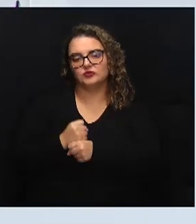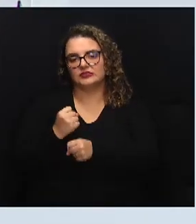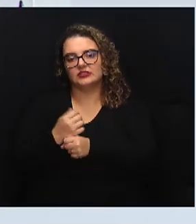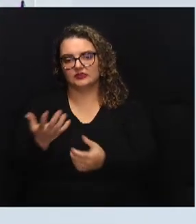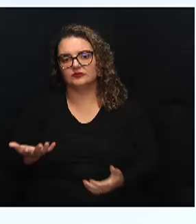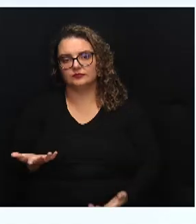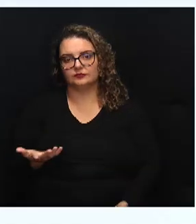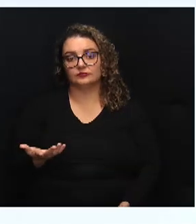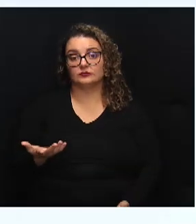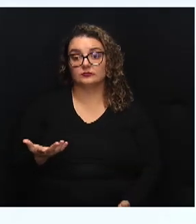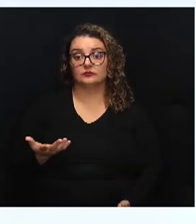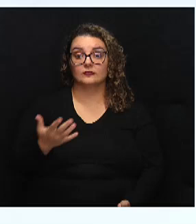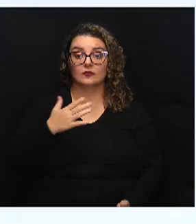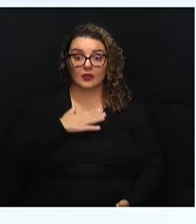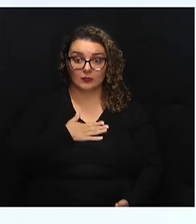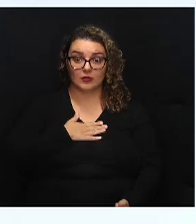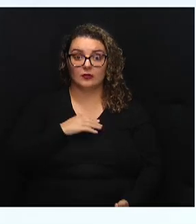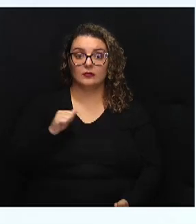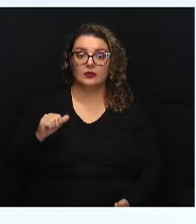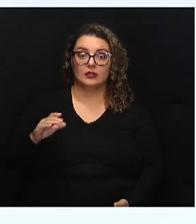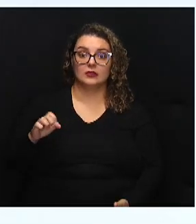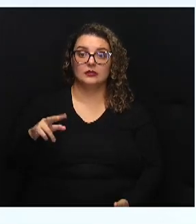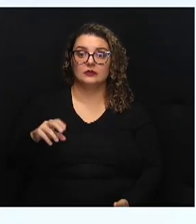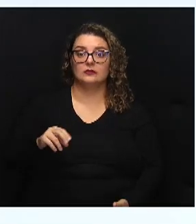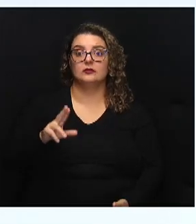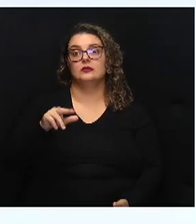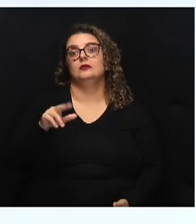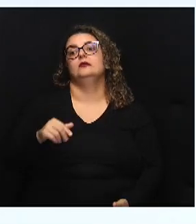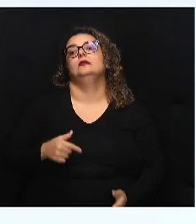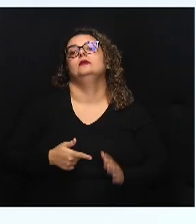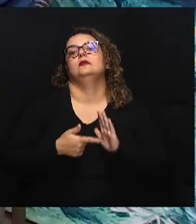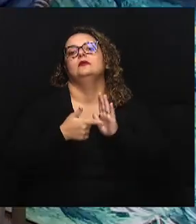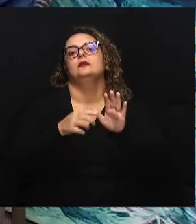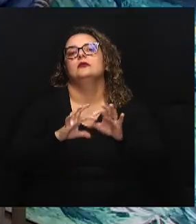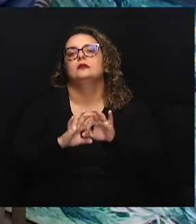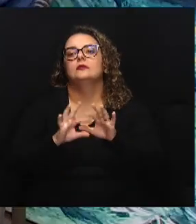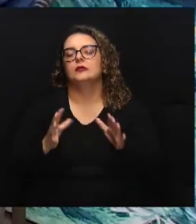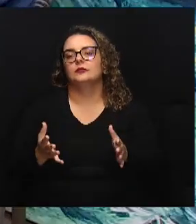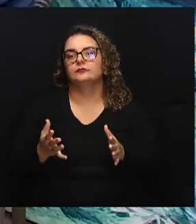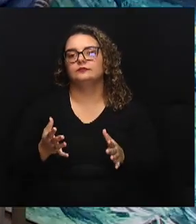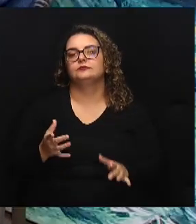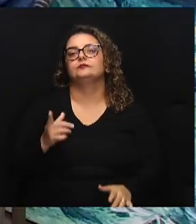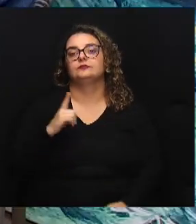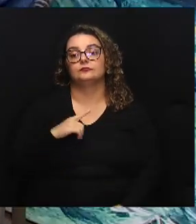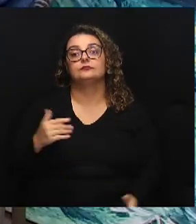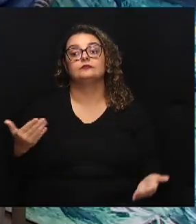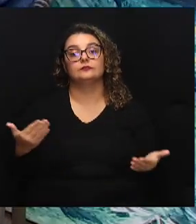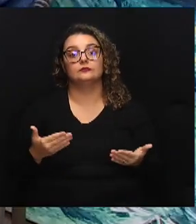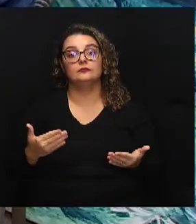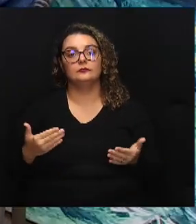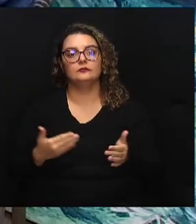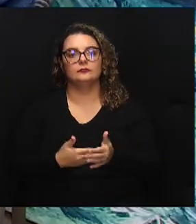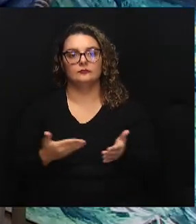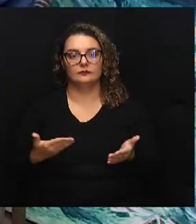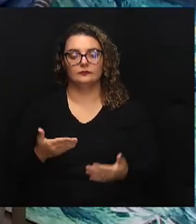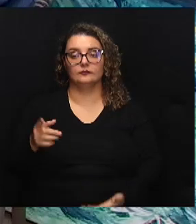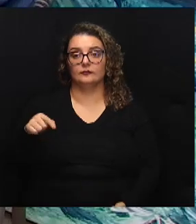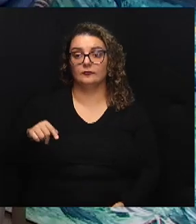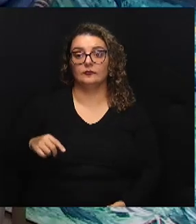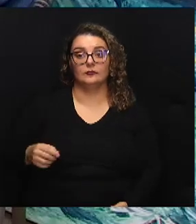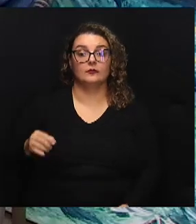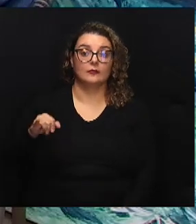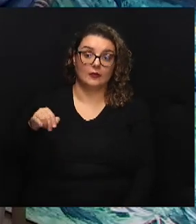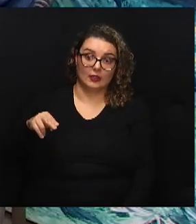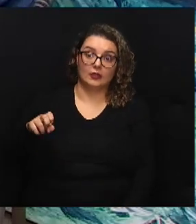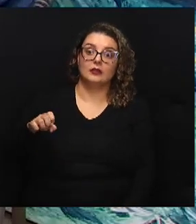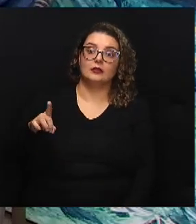E que são do meu acervo, que eu nunca disponibilizei e que eu tenho até hoje. Então são inéditas, vale